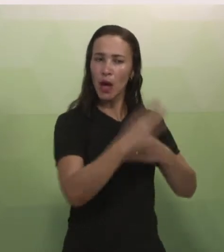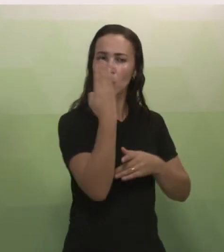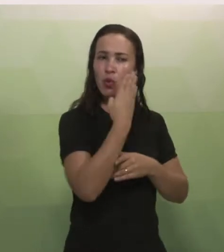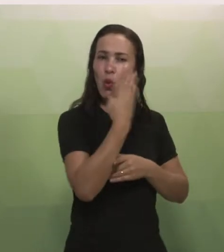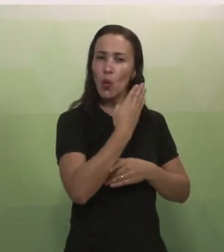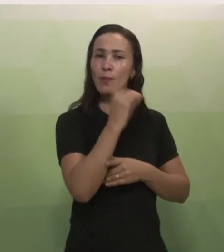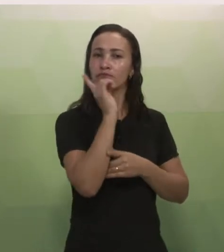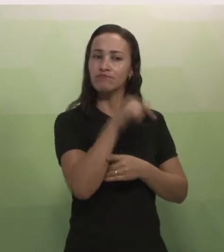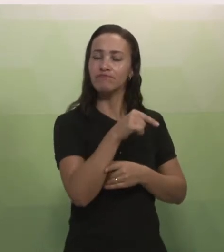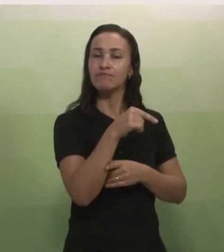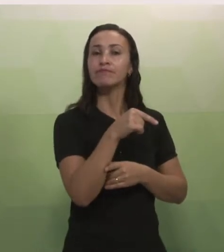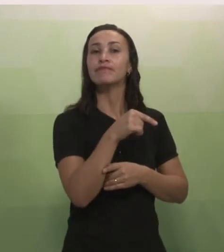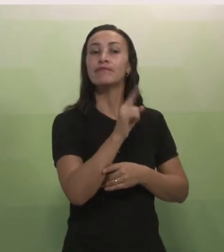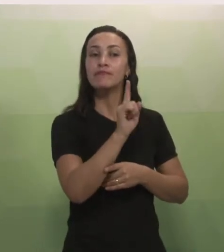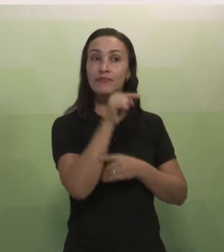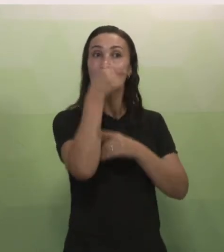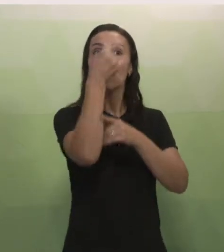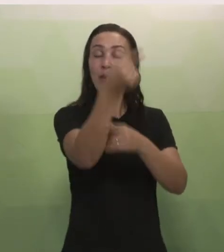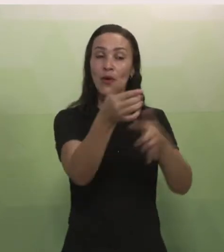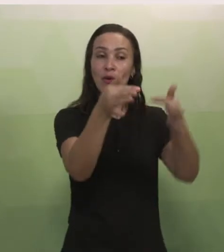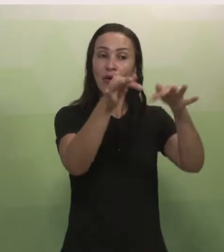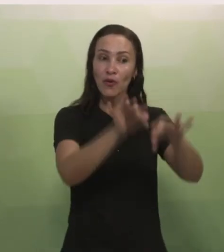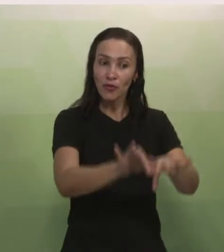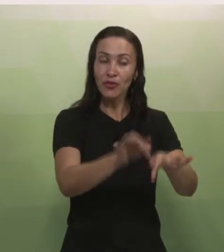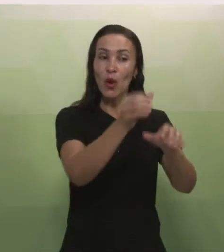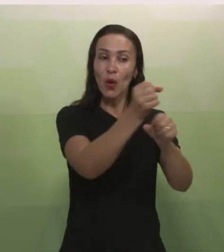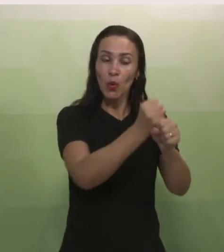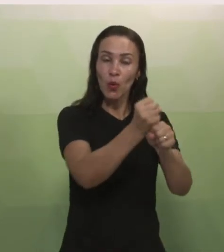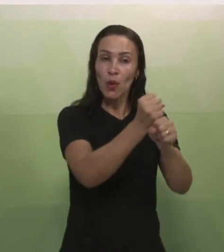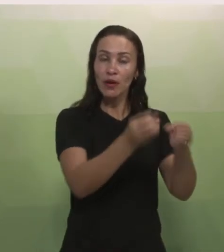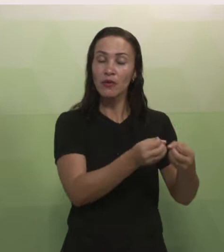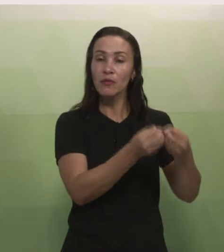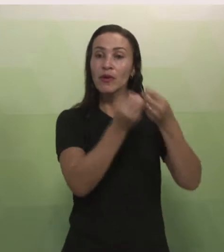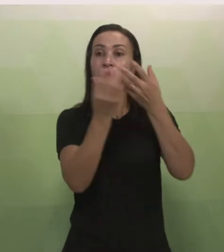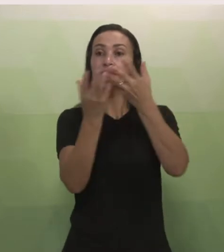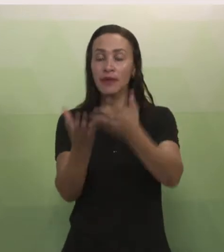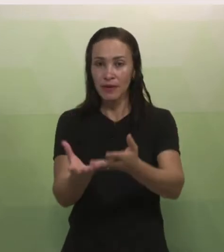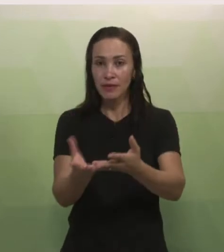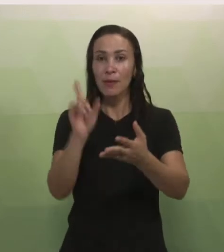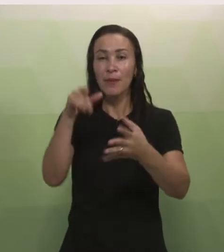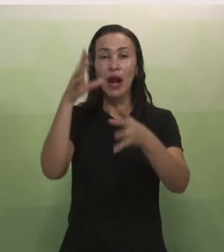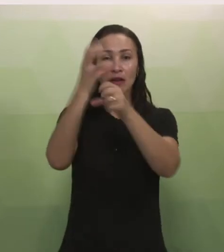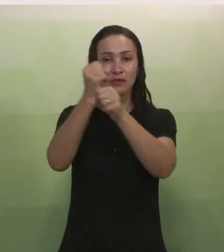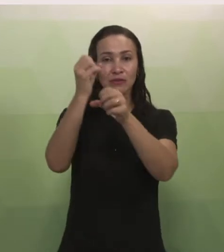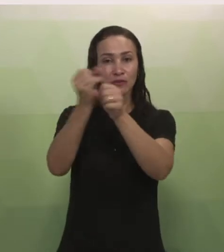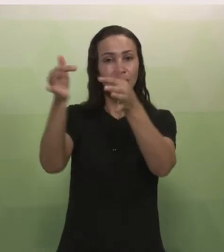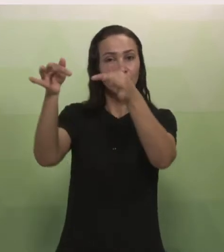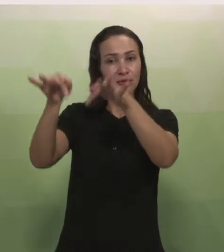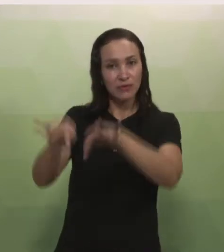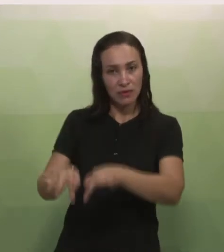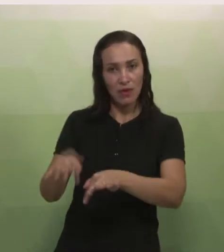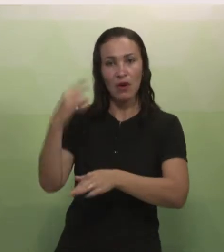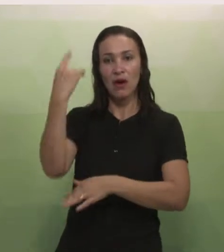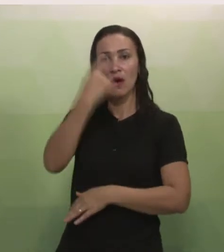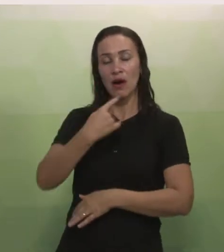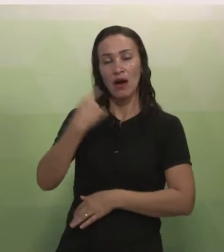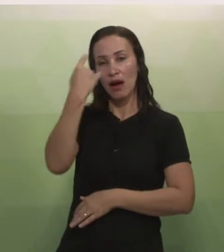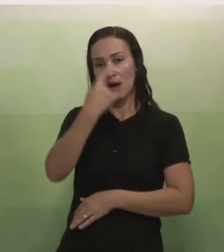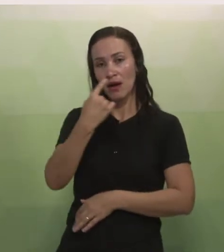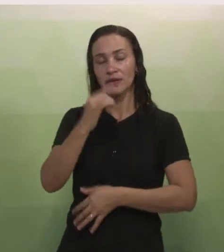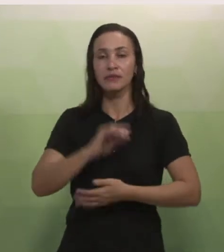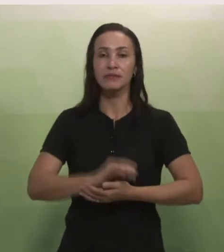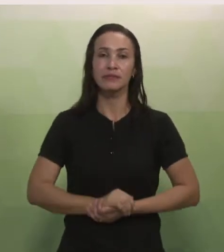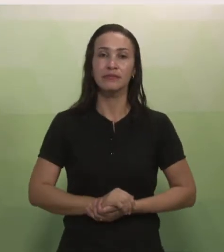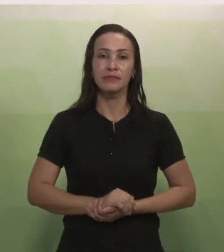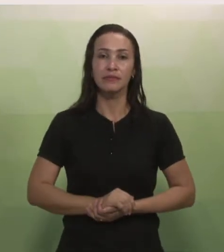horas, né, para entrega no final de cada ano, para cômputo final de horas